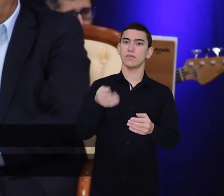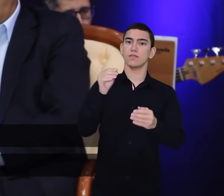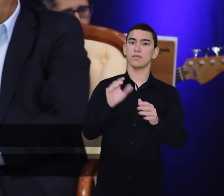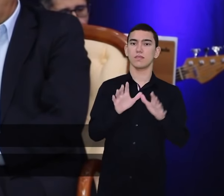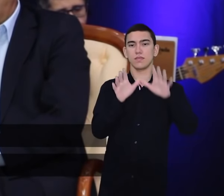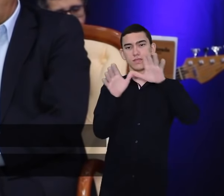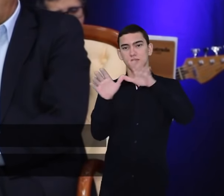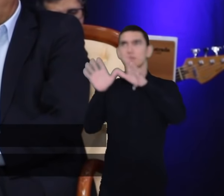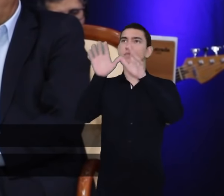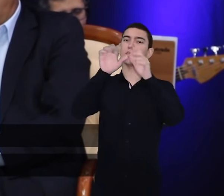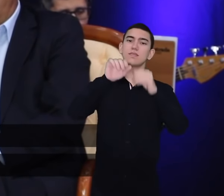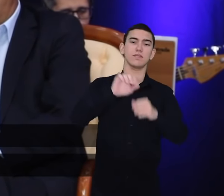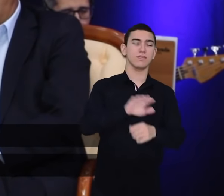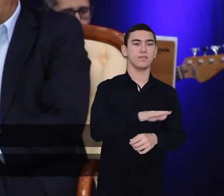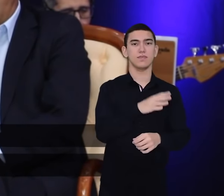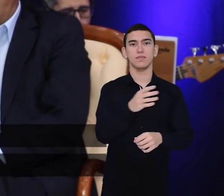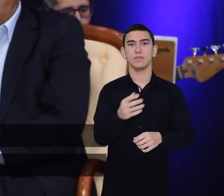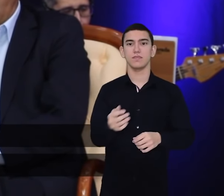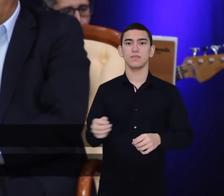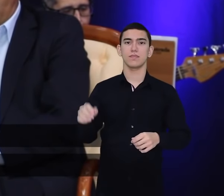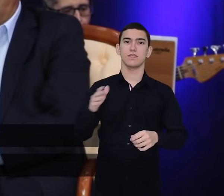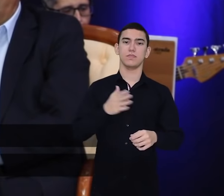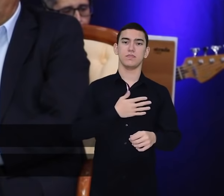Eu quero já